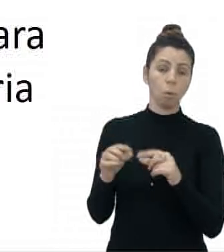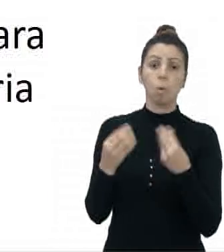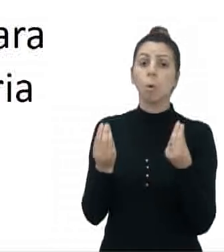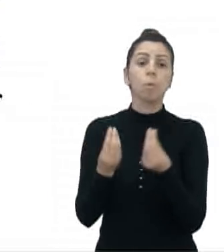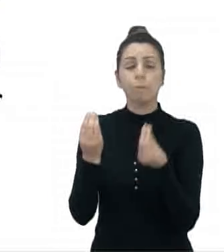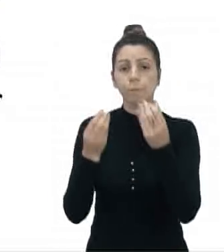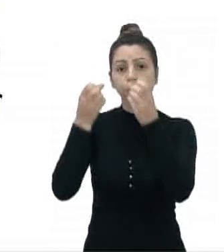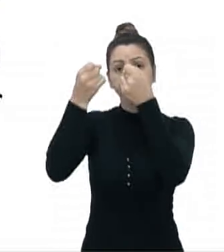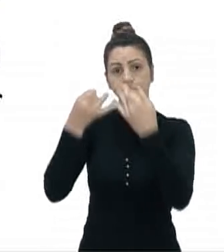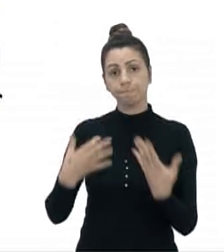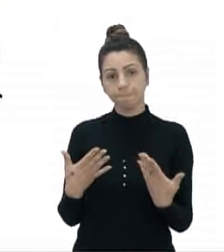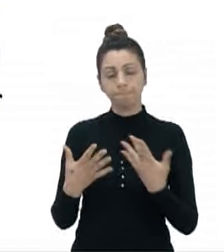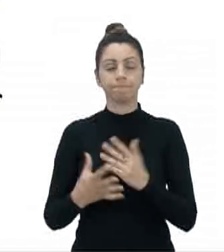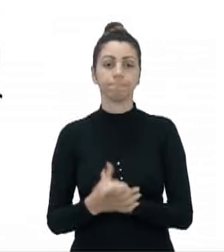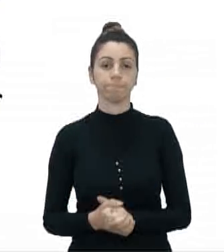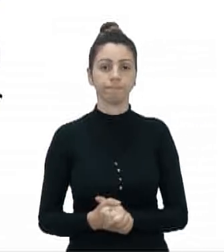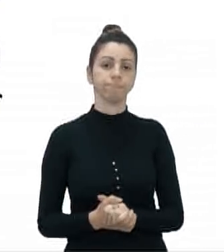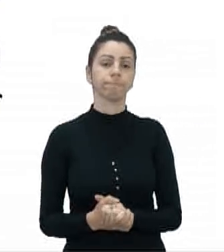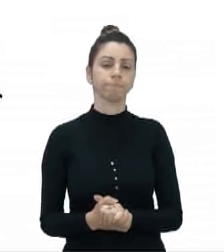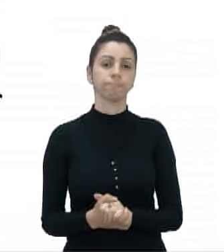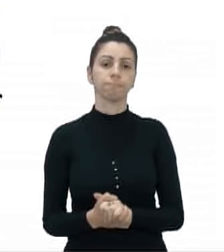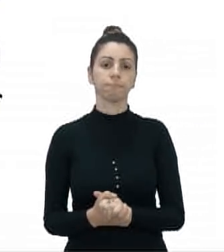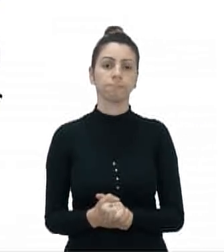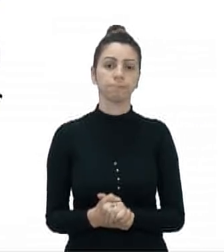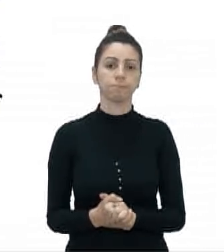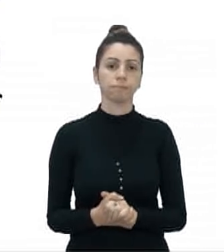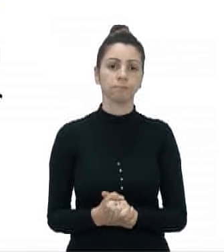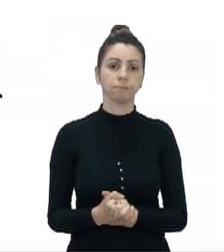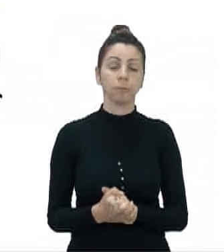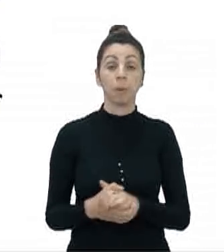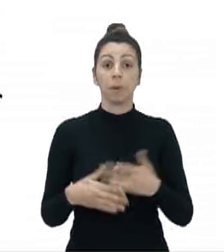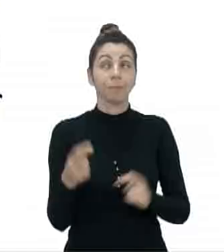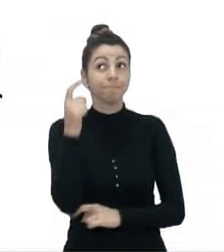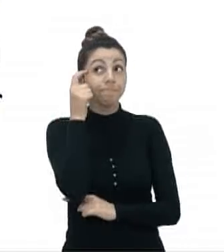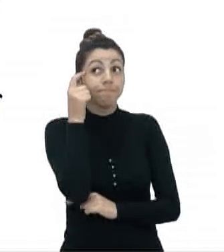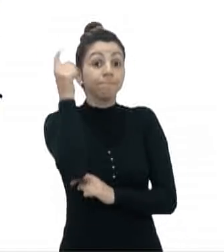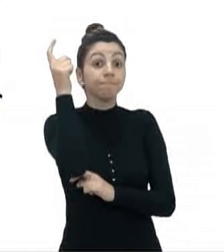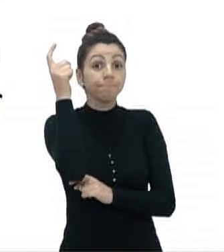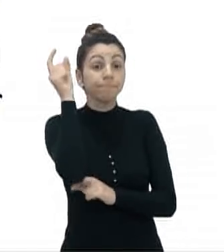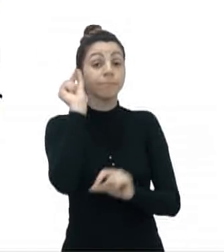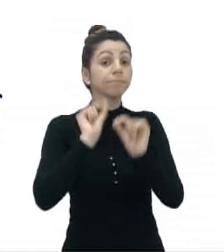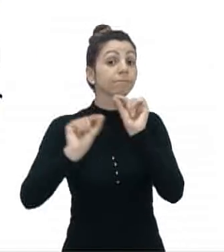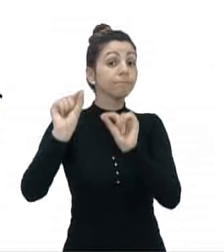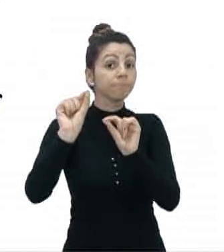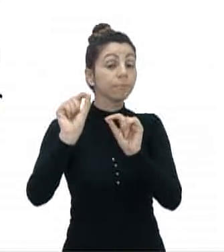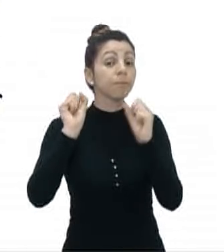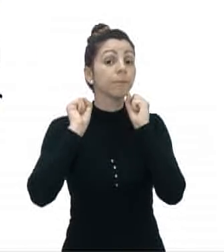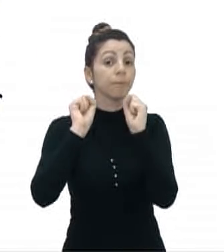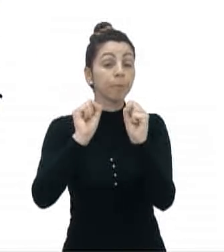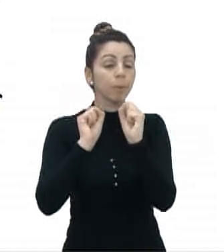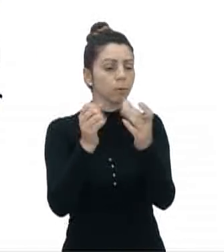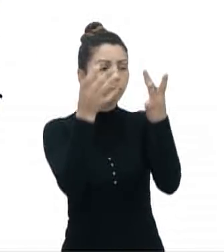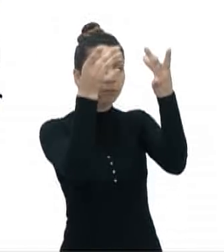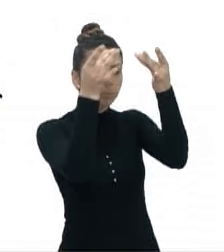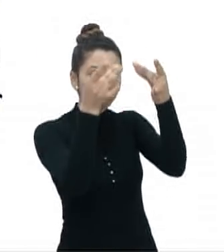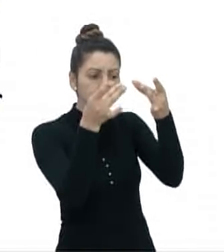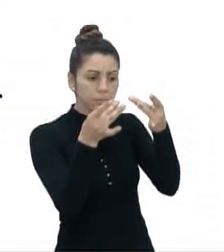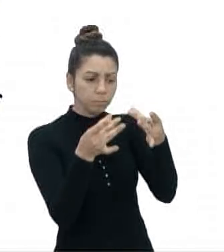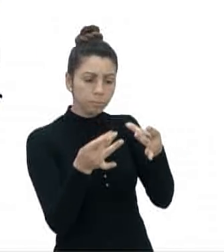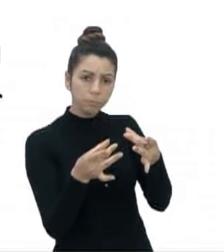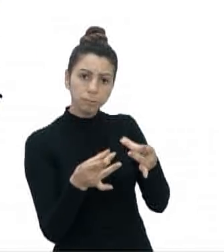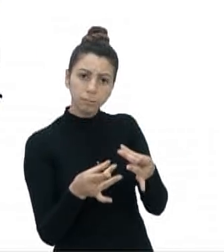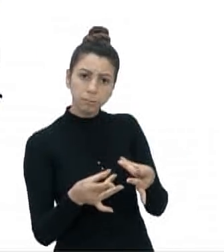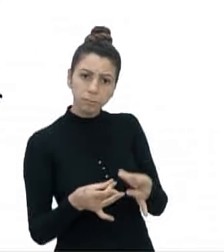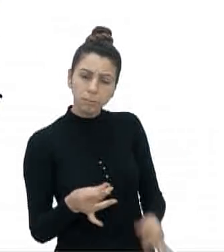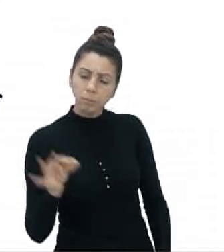fazer? Foi então que ele teve uma ideia. Ele poderia descrever a posição